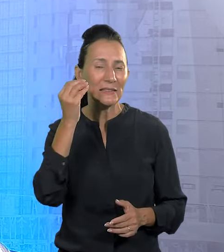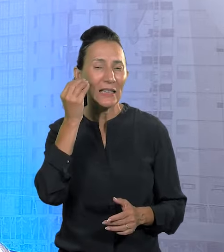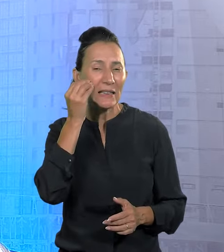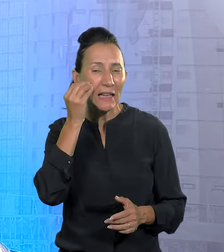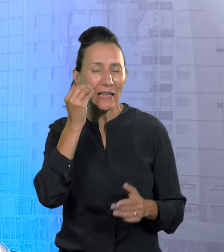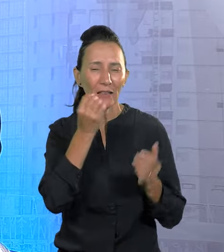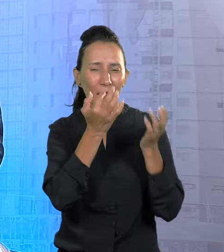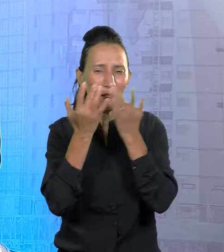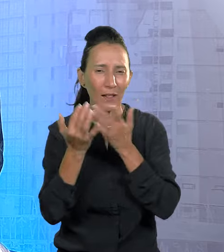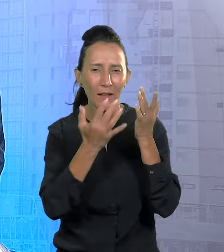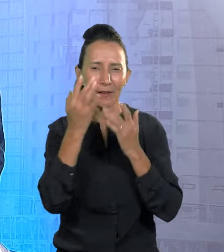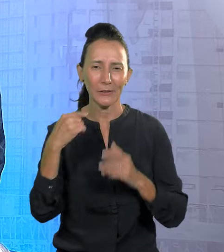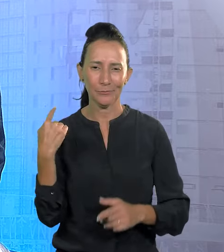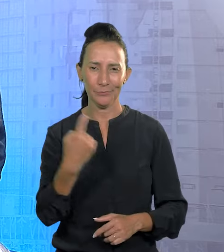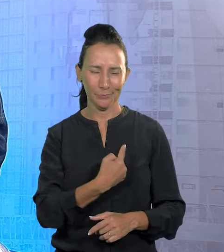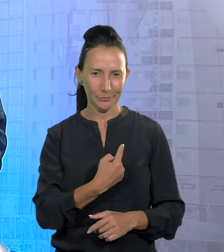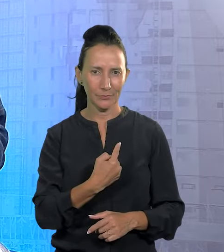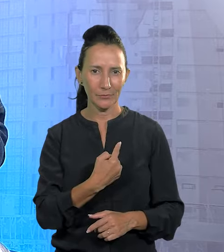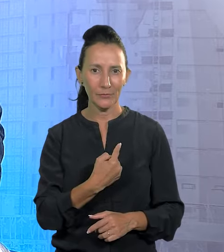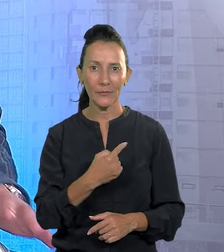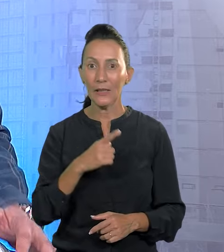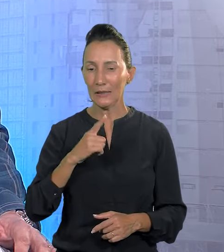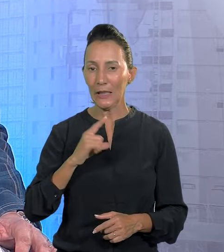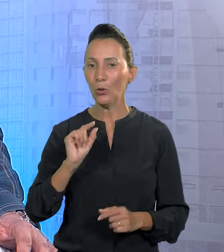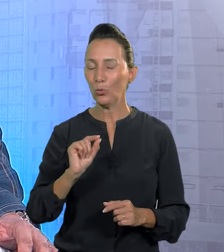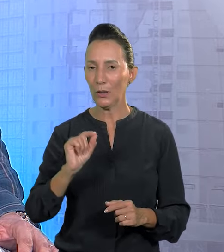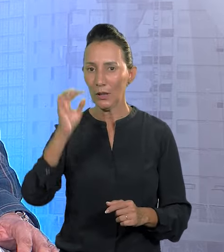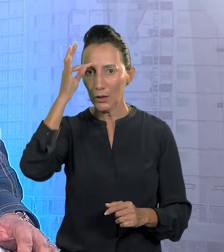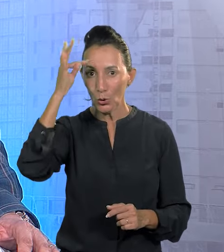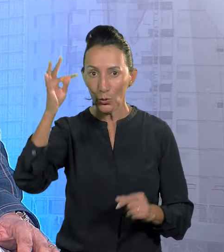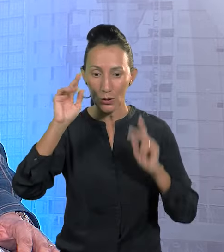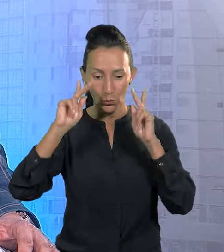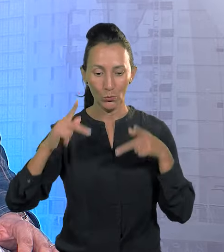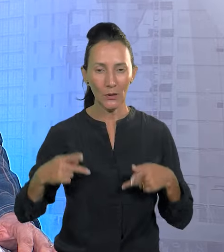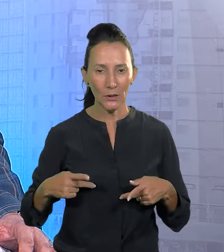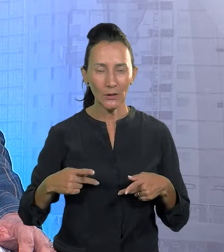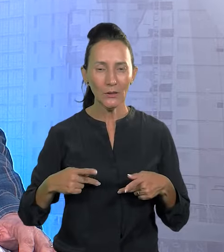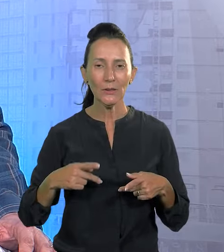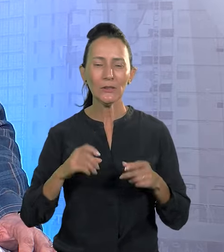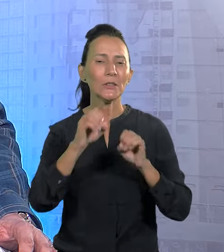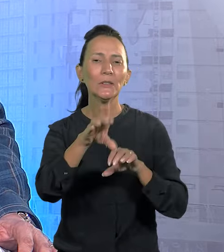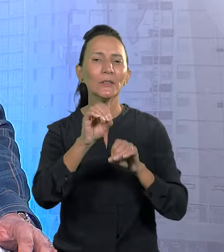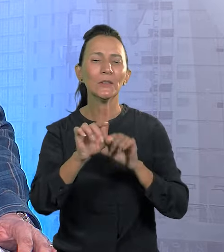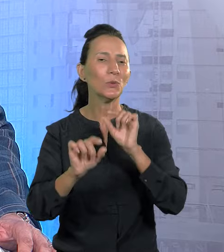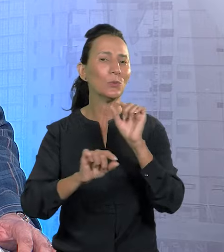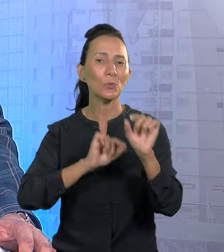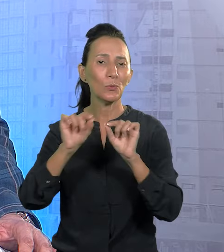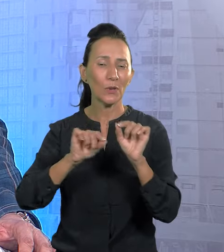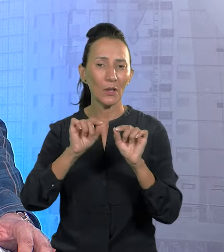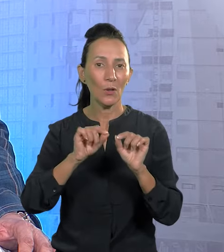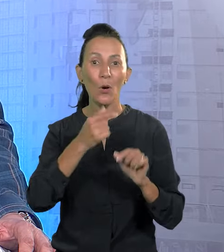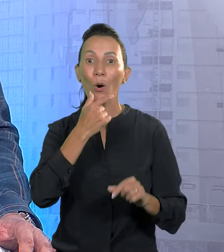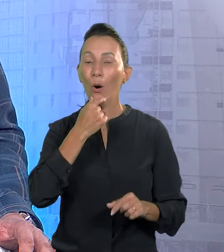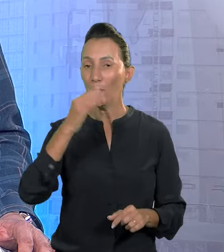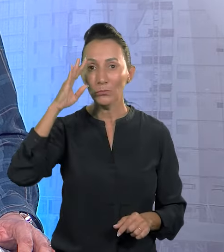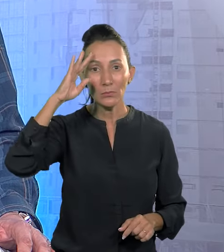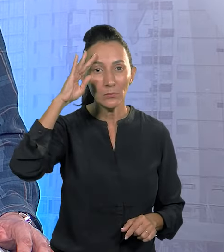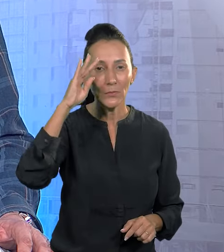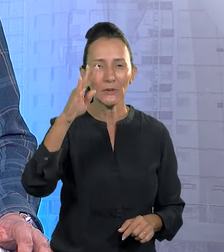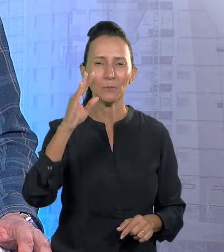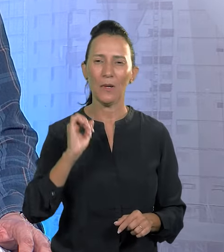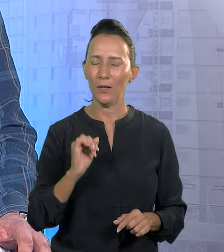tentam nos enganar. Por exemplo, nós temos o humanismo. O humanismo prega, ensina, que o homem